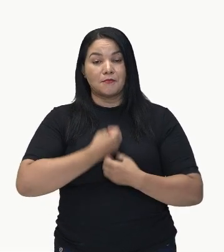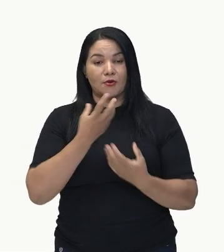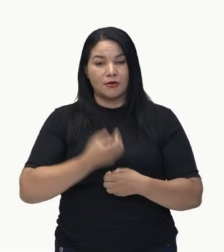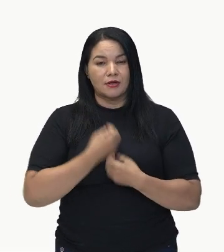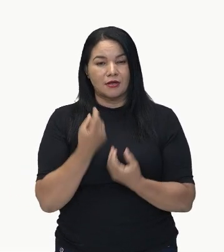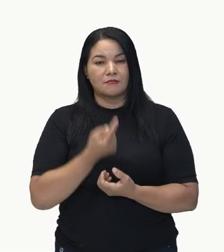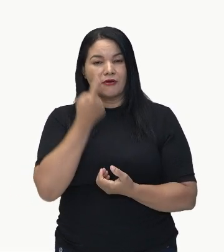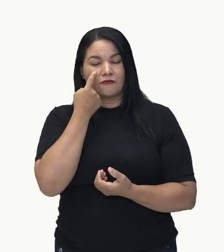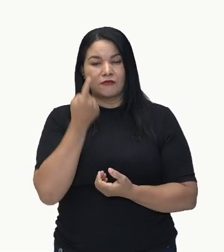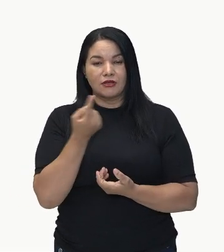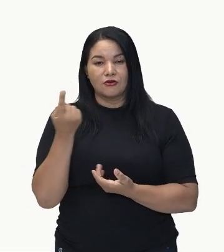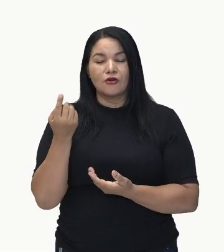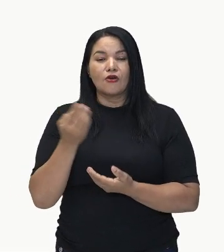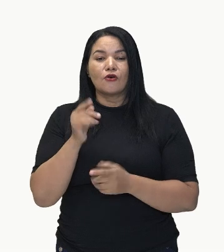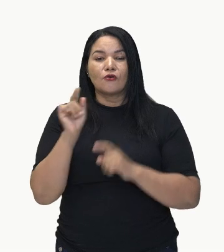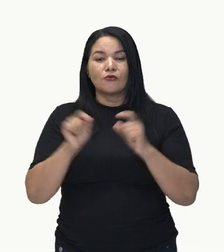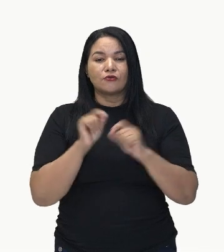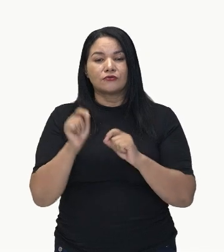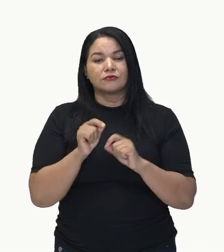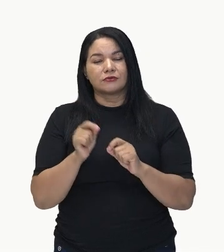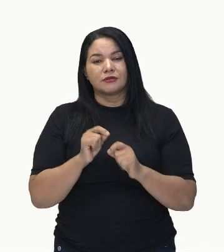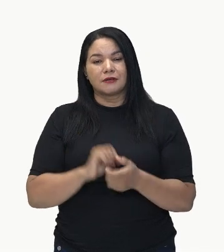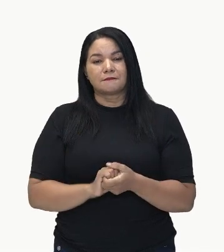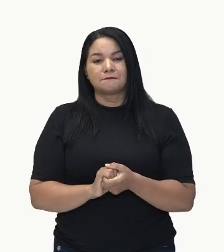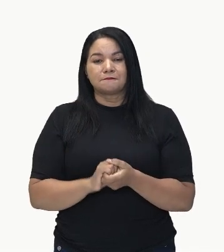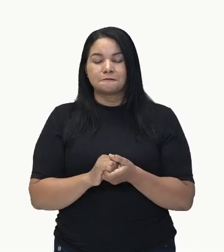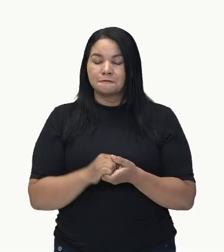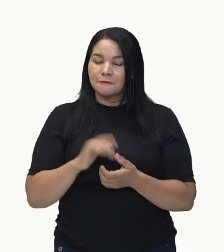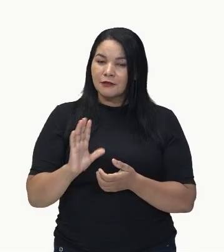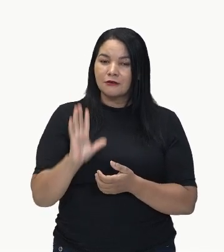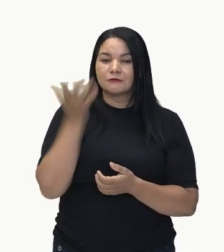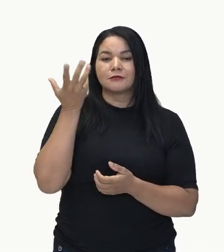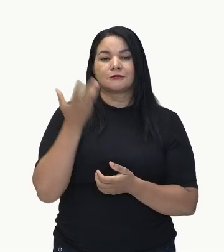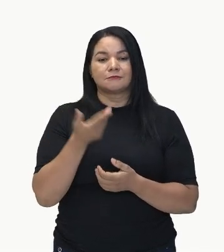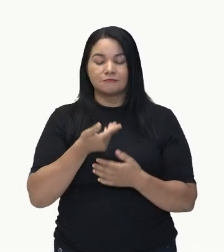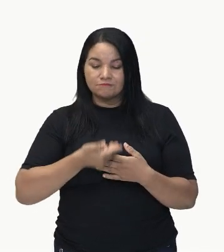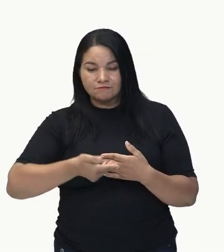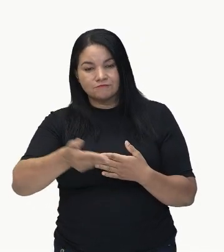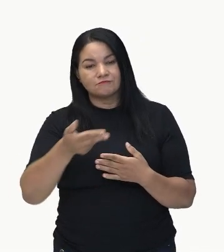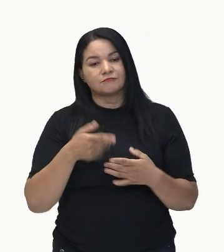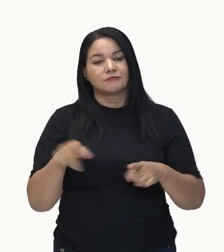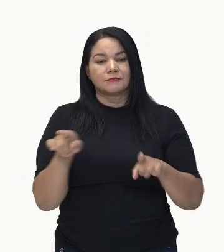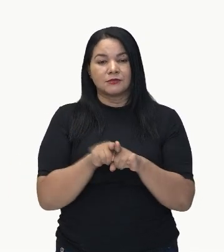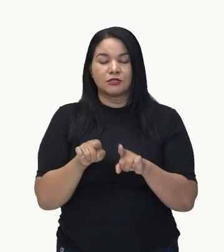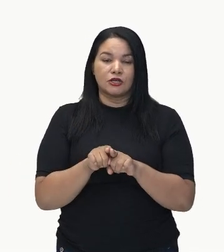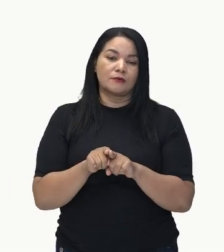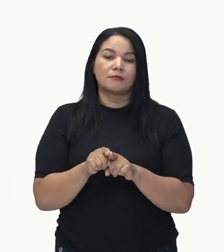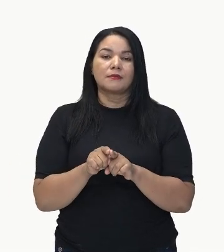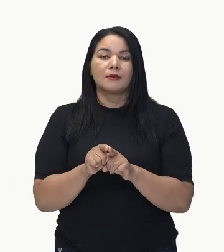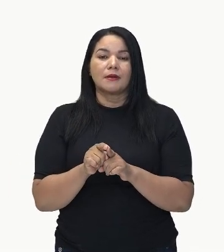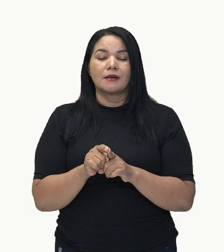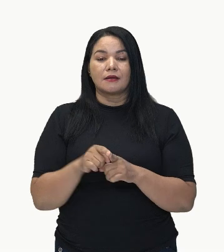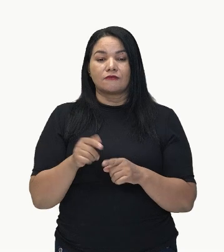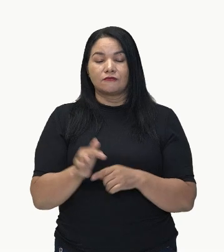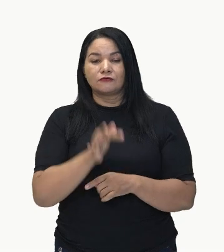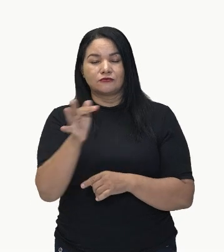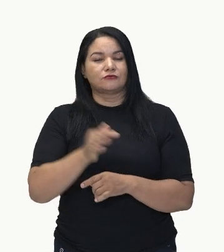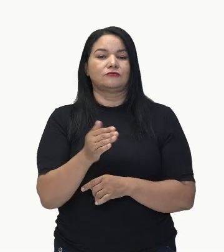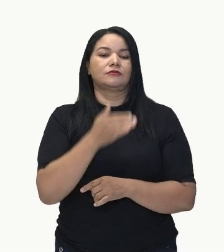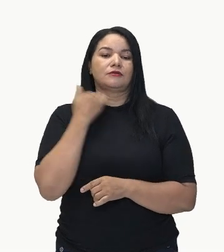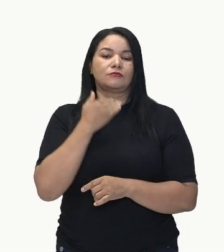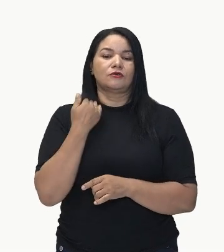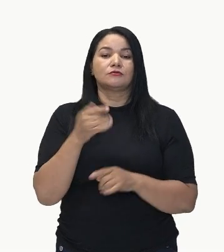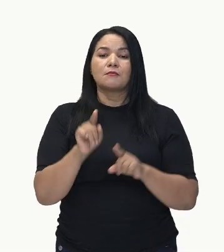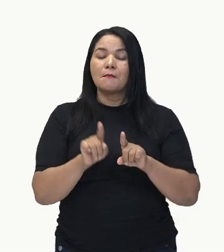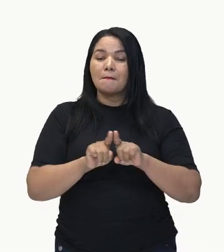aqui, a questão da passagem do tempo e da inevitabilidade da morte. Mas notem que não é